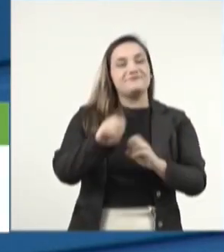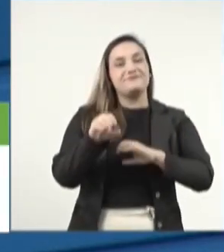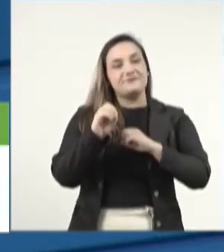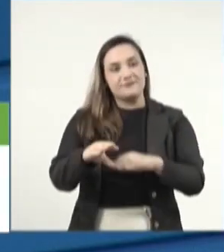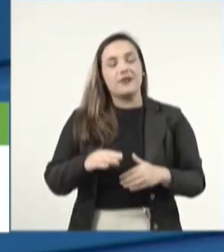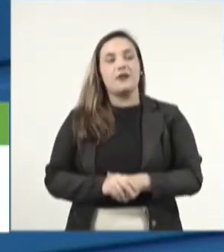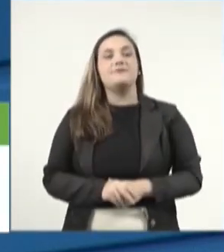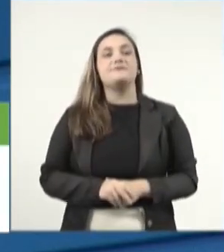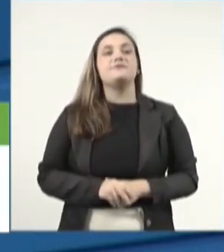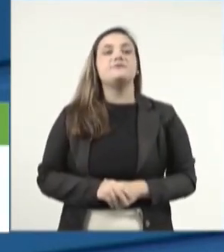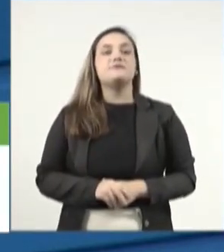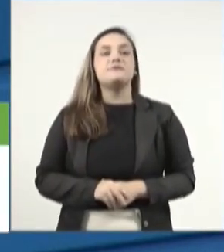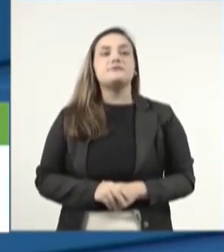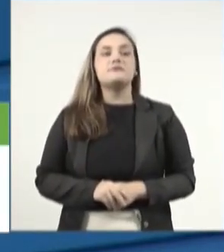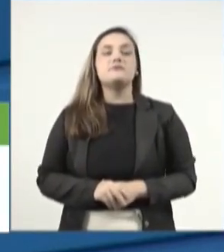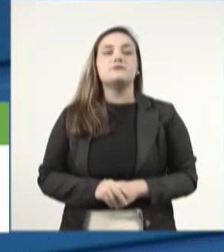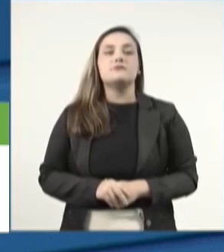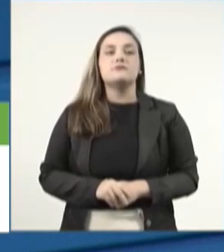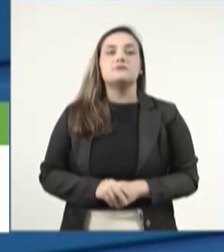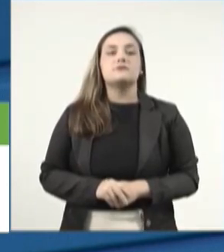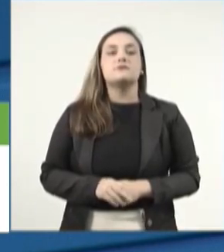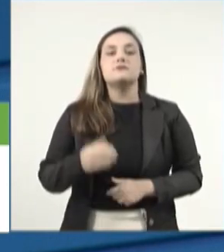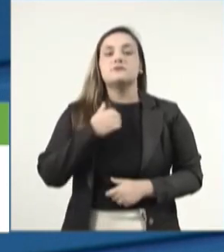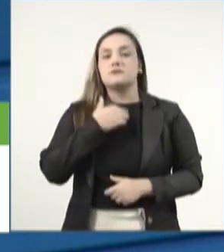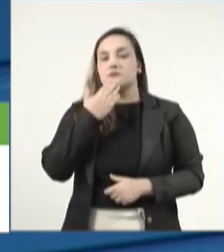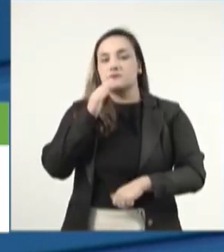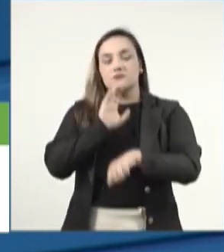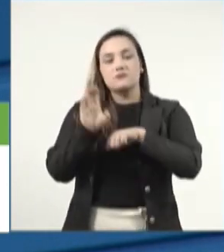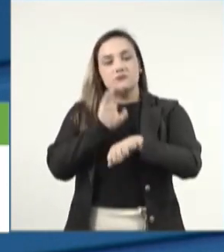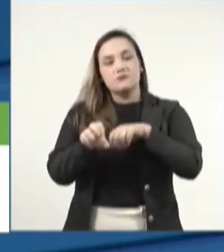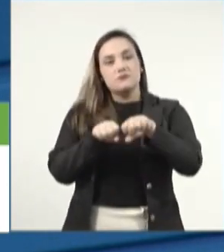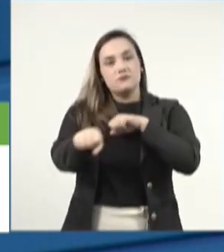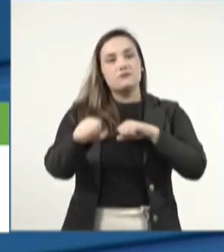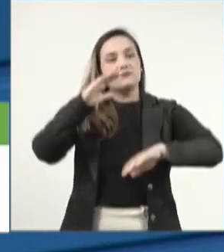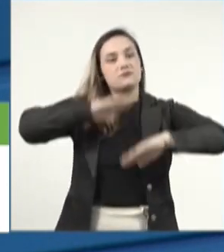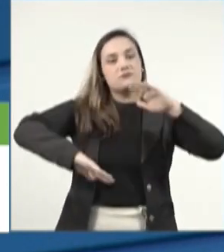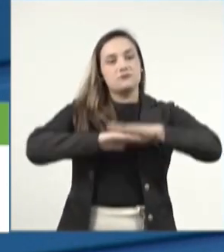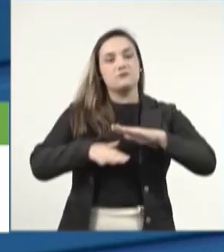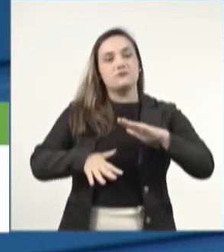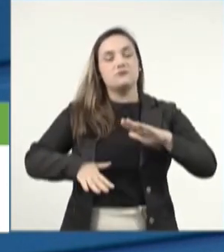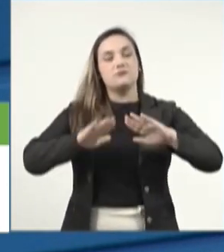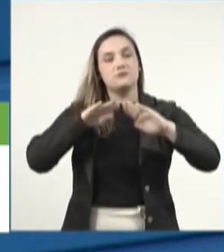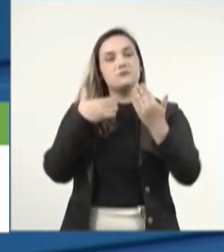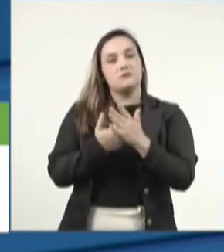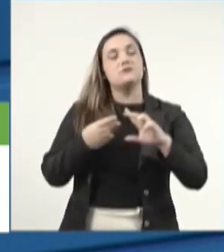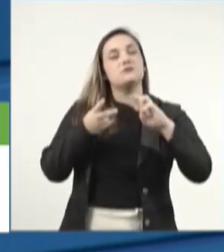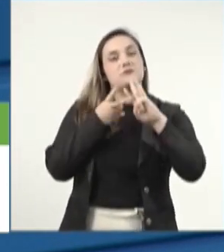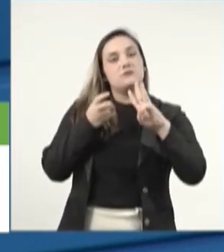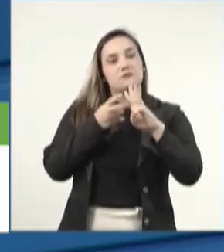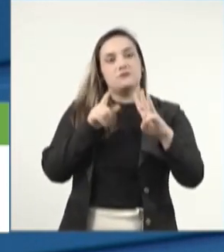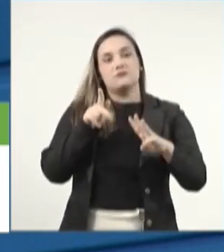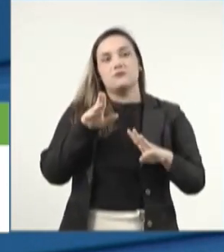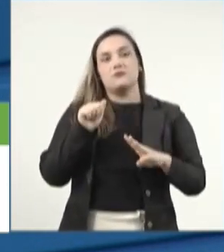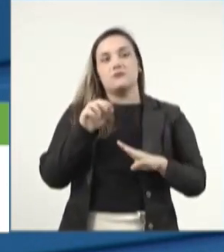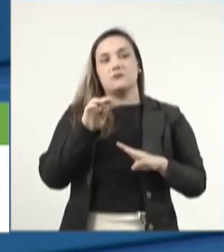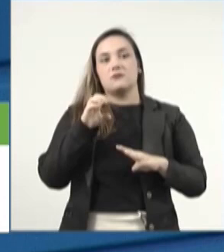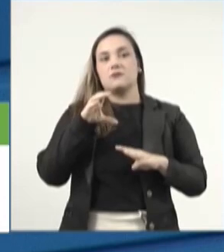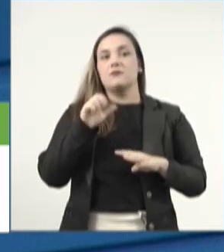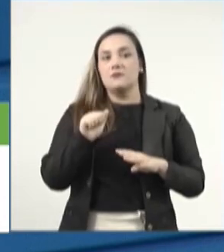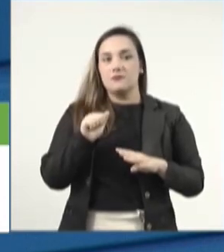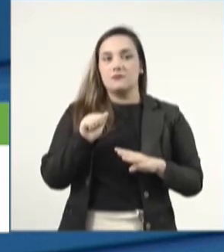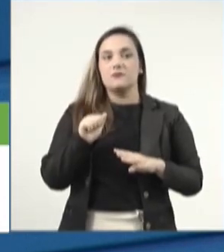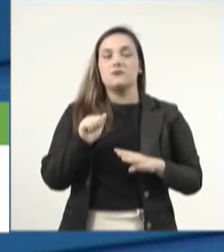Solicitando a implantação e oferta de cursos de formação profissional na Escola Estadual Indígena Intercultural Guateca Marçal de